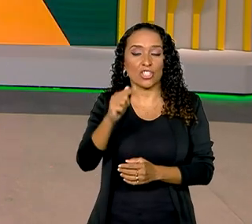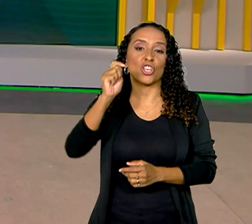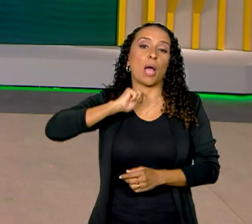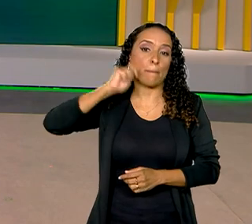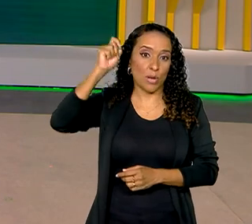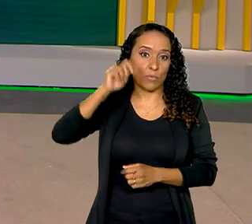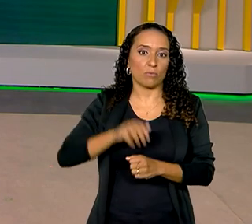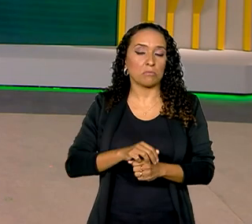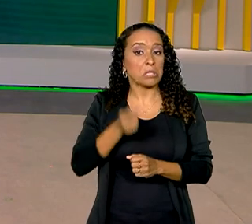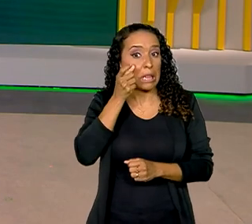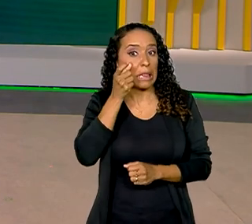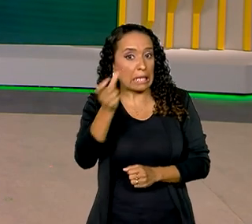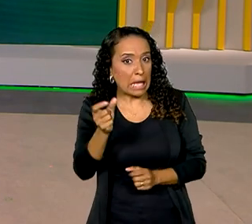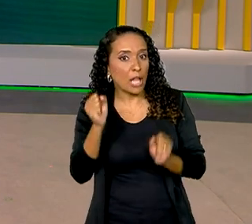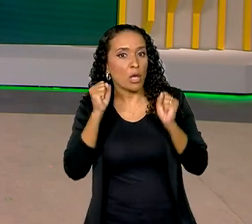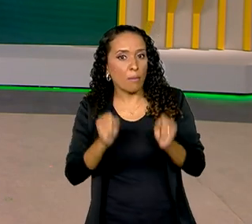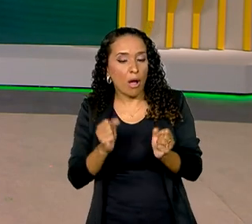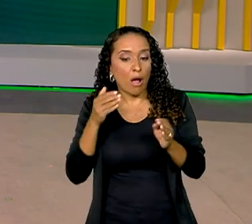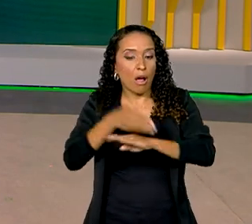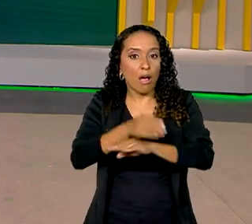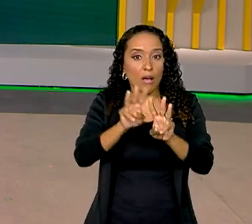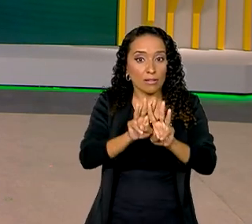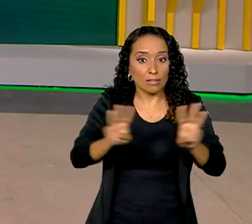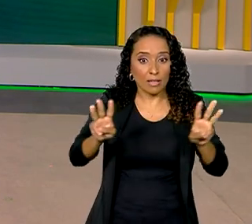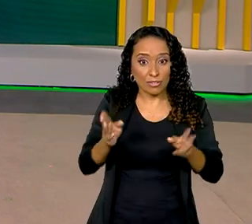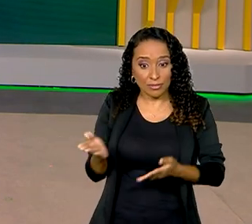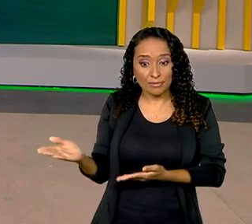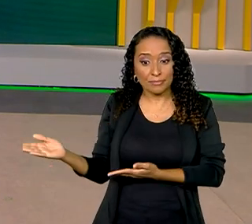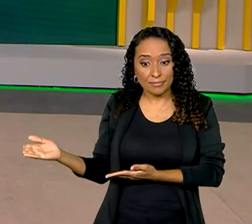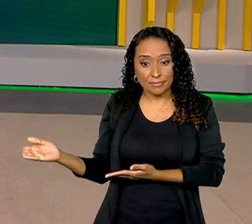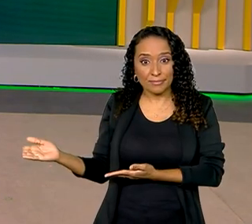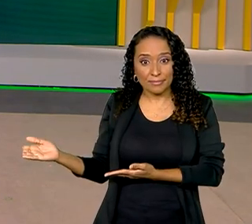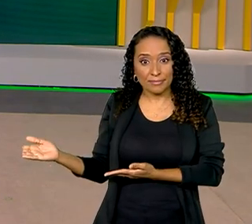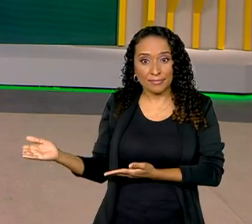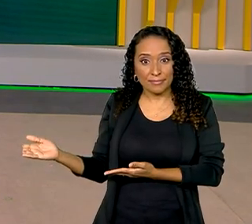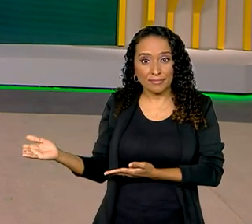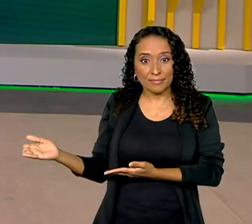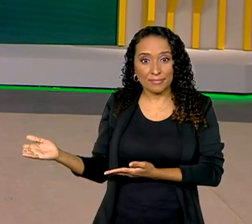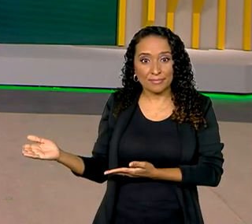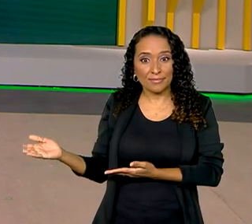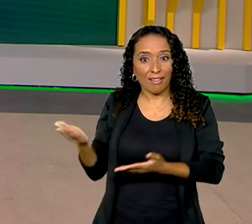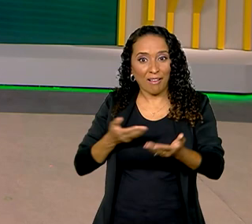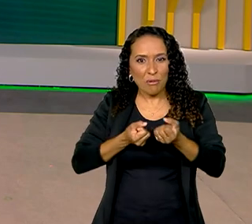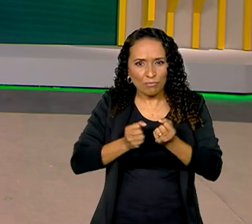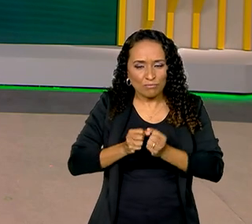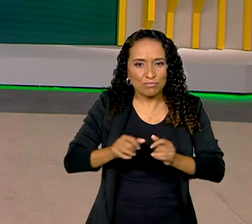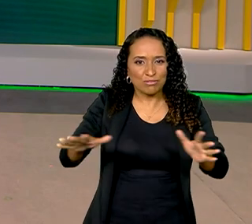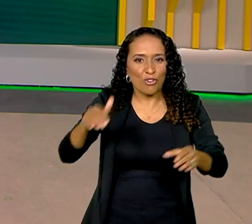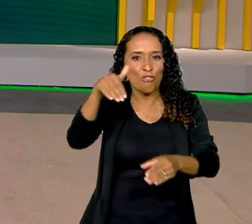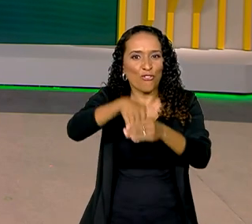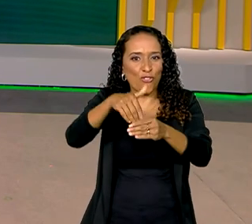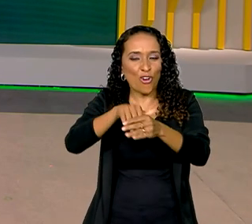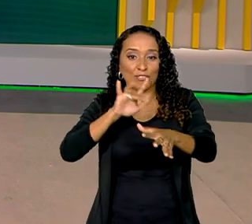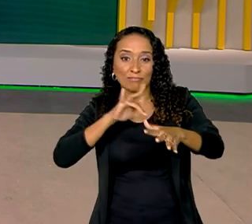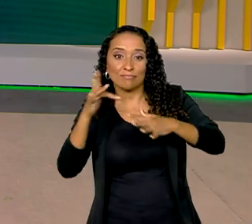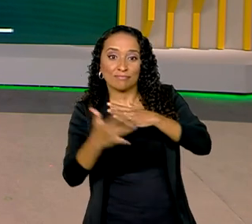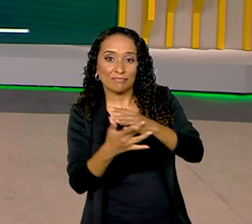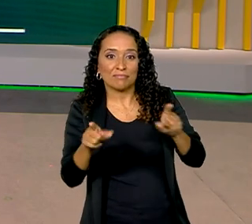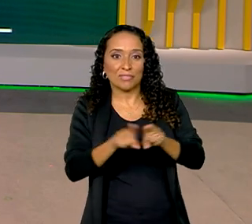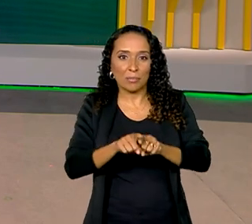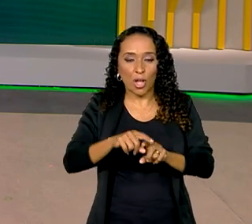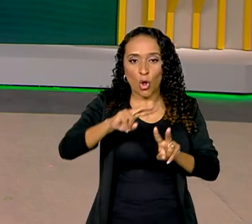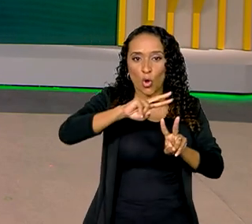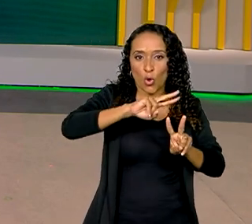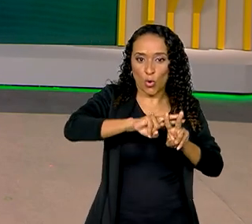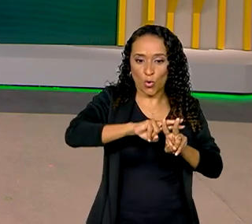os interessados devem acessar o site que aparece aí na sua tela e compartilhar o voto nas redes sociais usando a